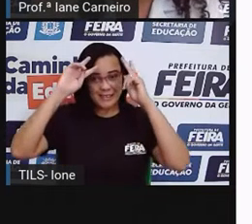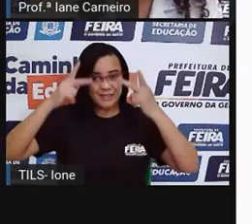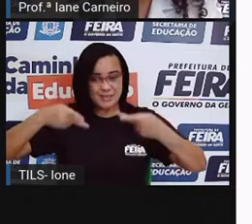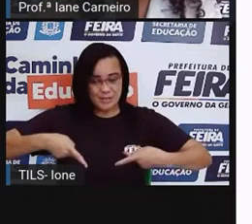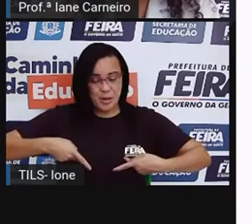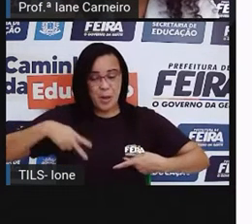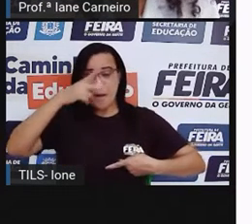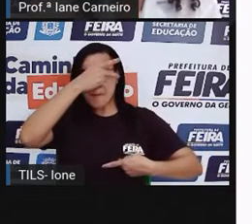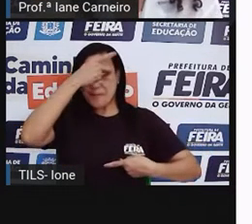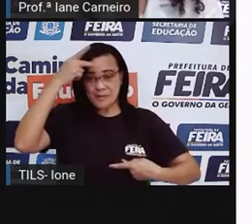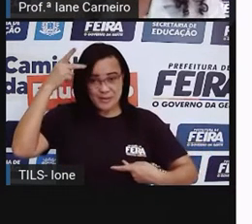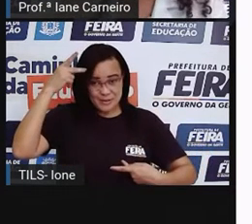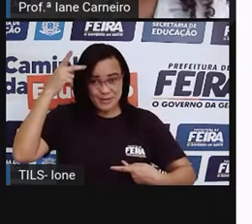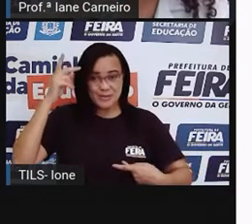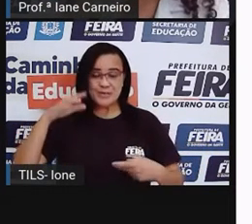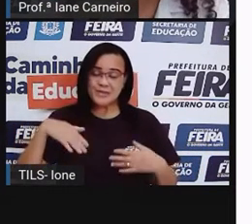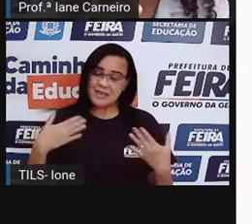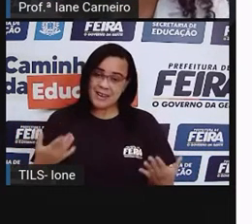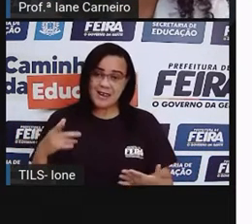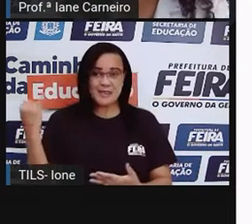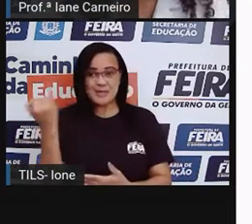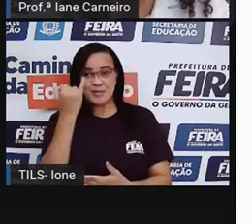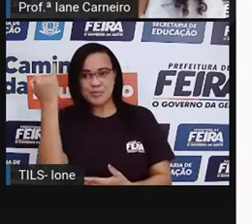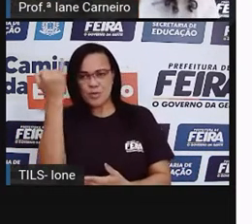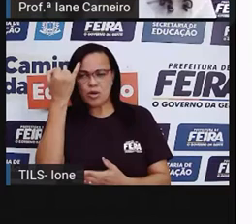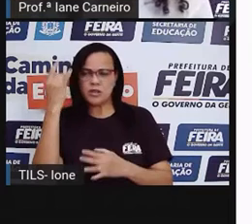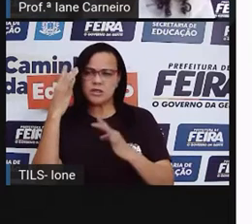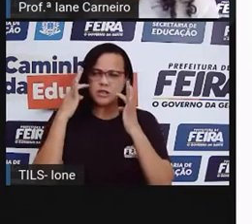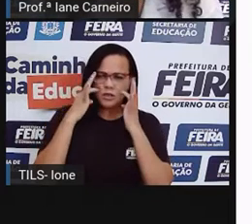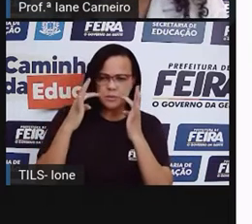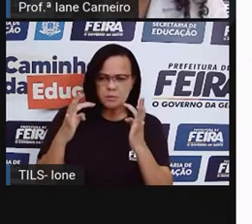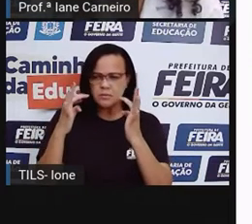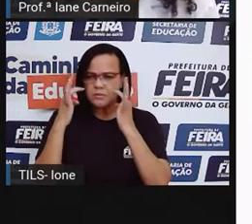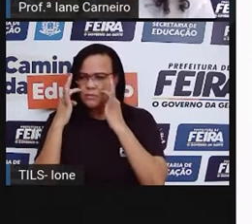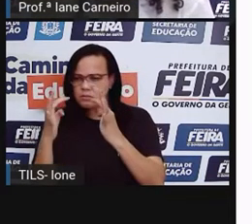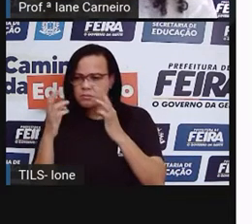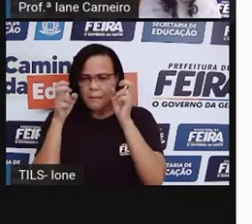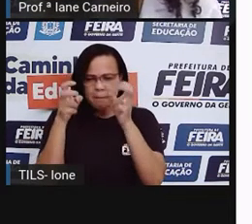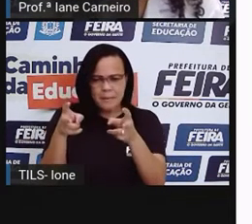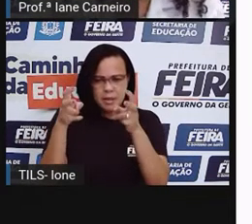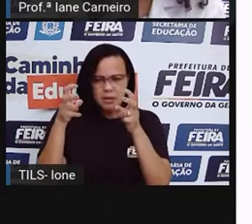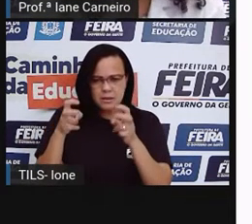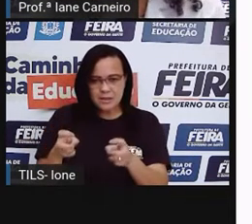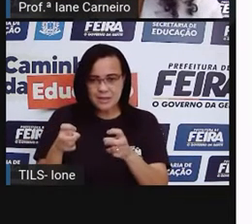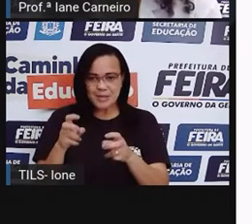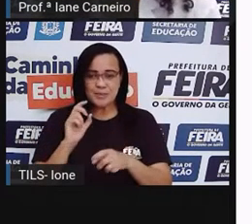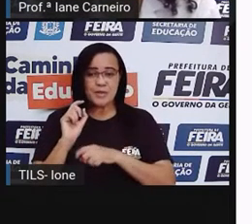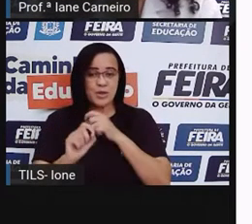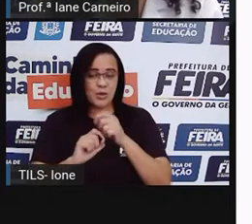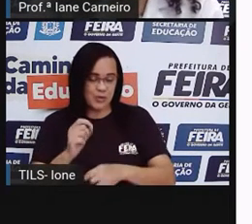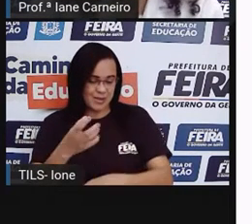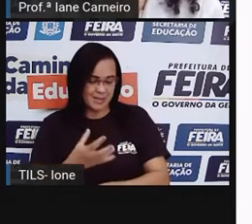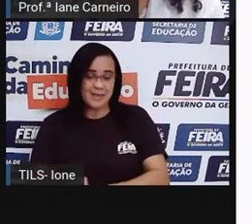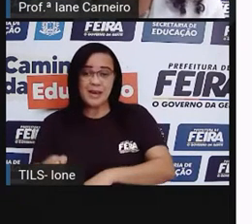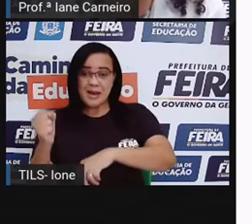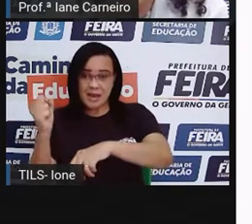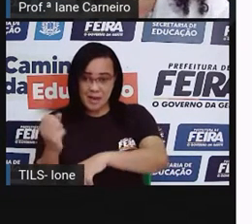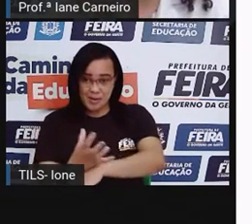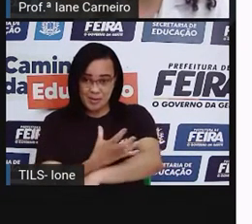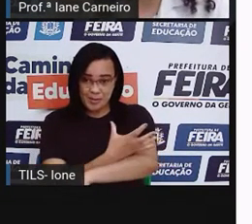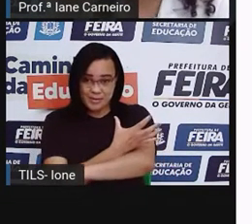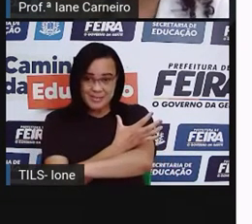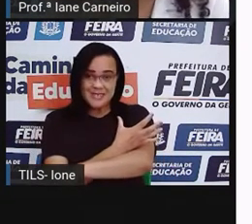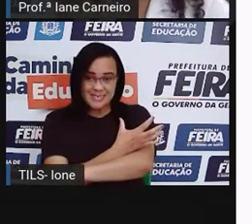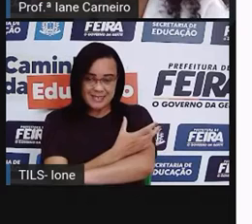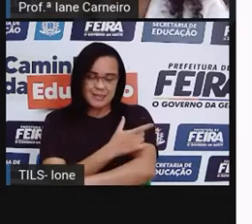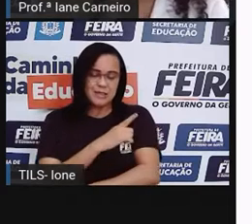é importante a gente observar as emoções, os sentimentos das outras pessoas, né? E aí, quando